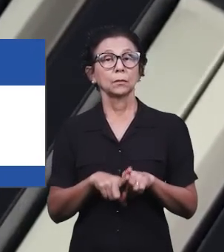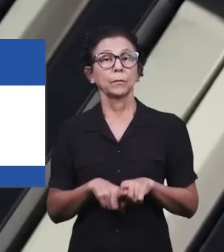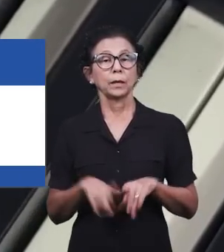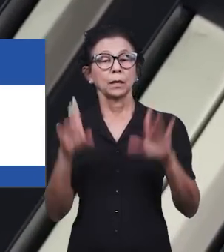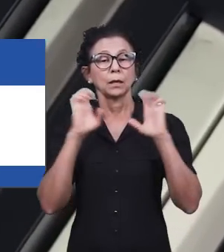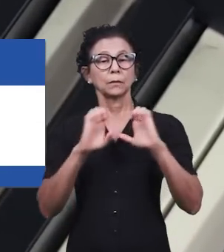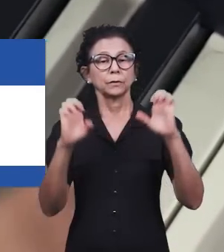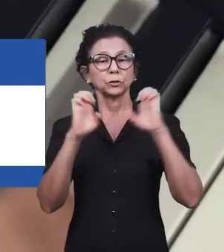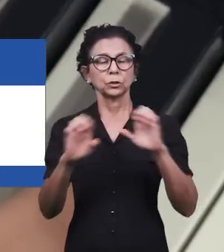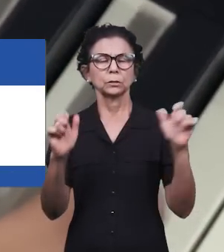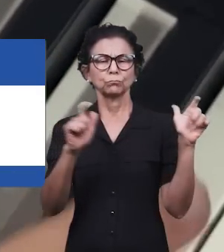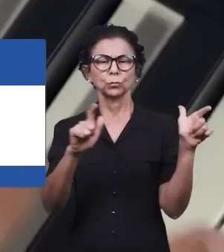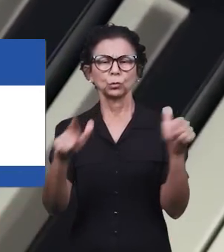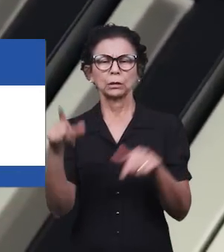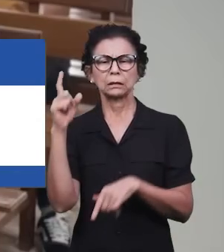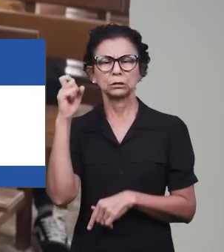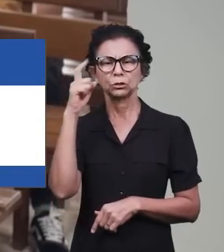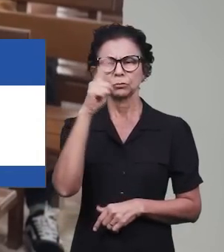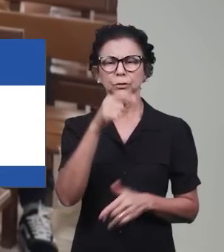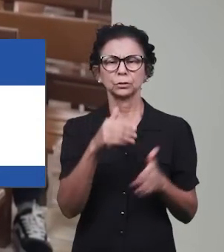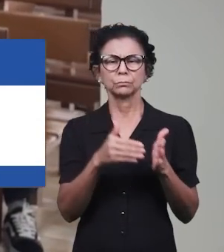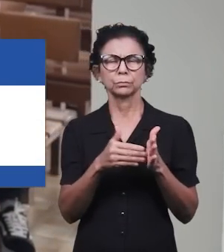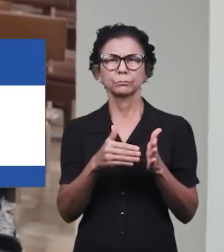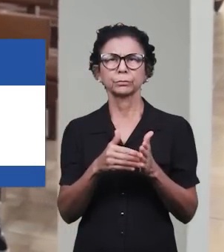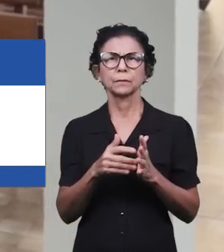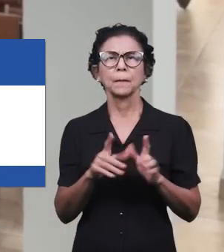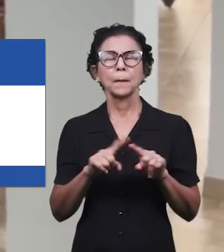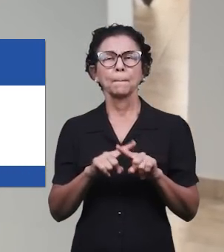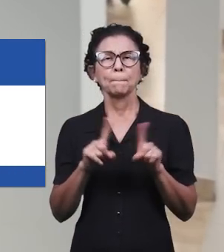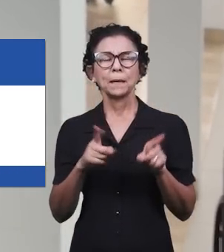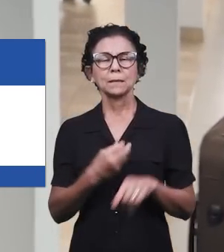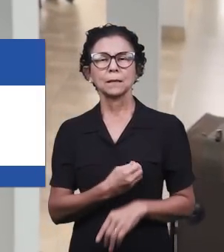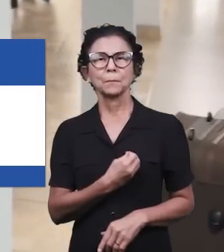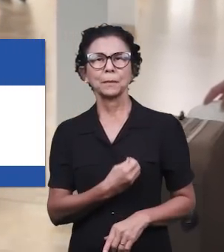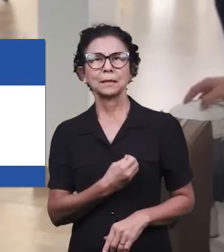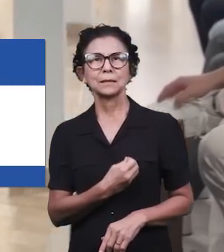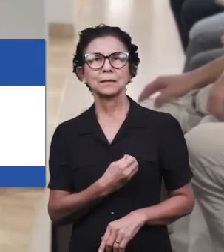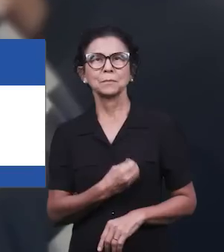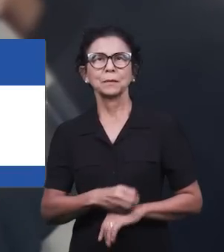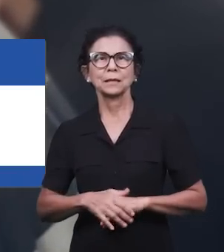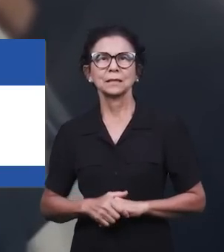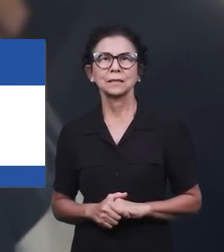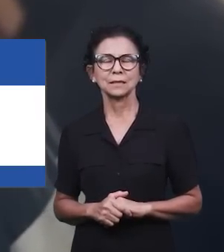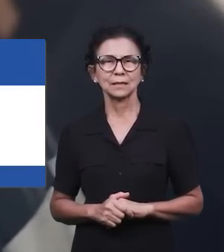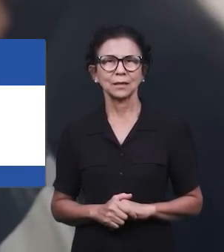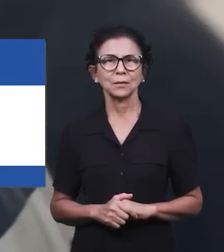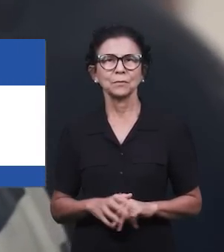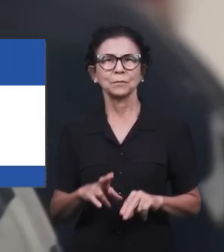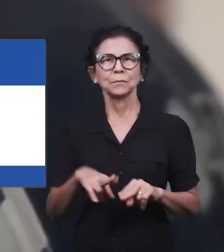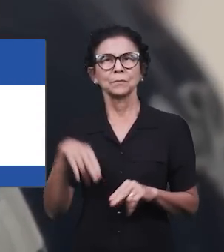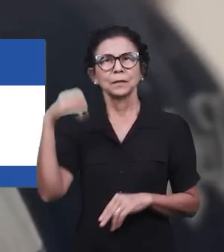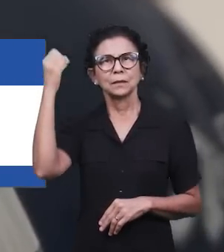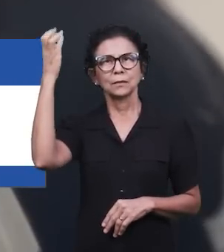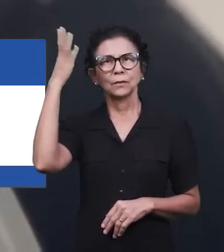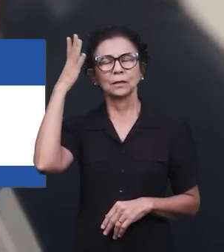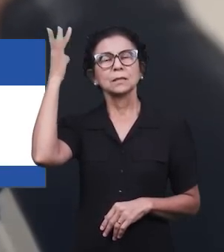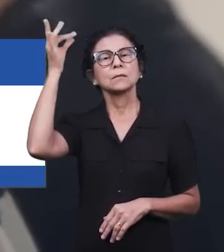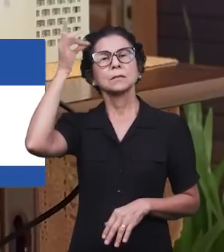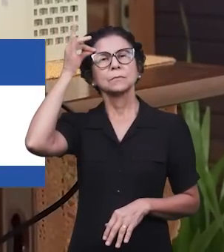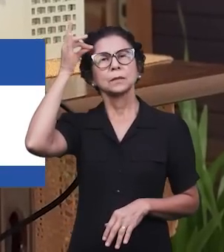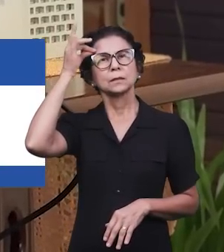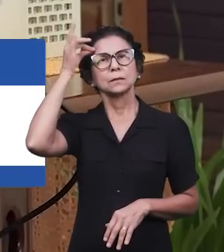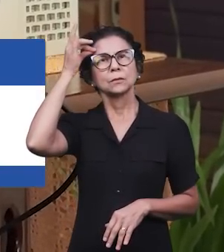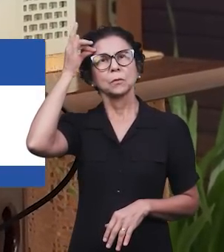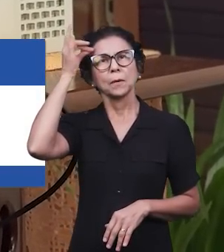a lugares muitas vezes inacessíveis a outros grupos. Sua participação é um testemunho vivo da renovação espiritual, mostrando que o